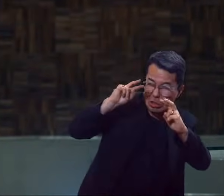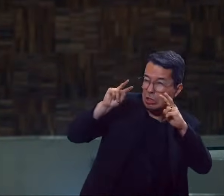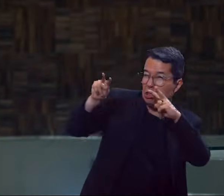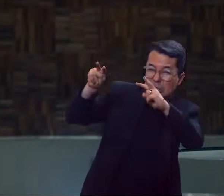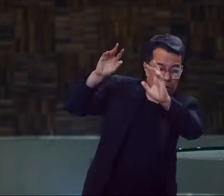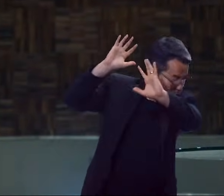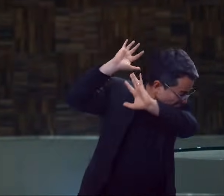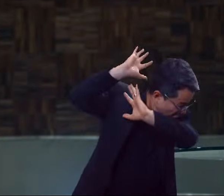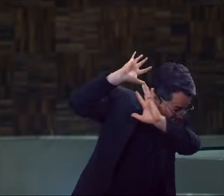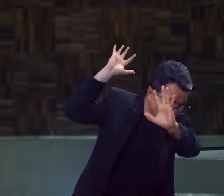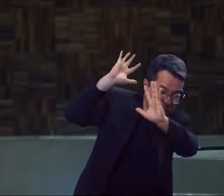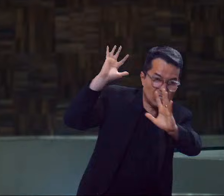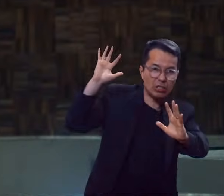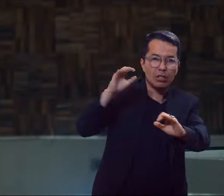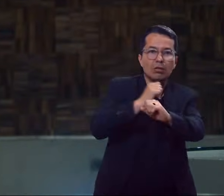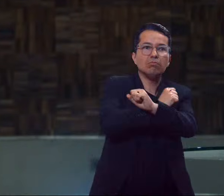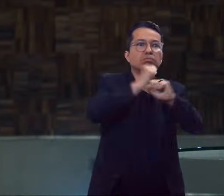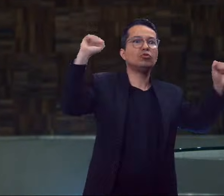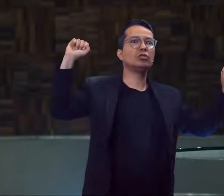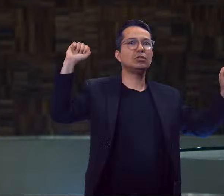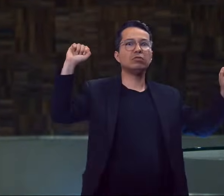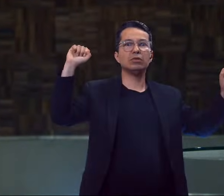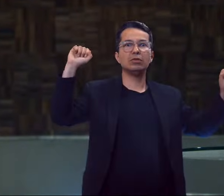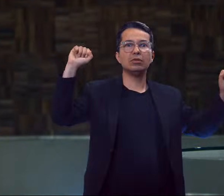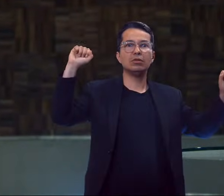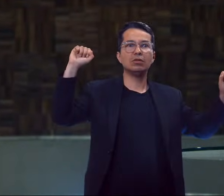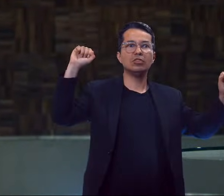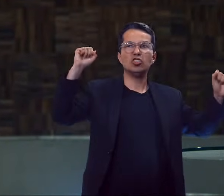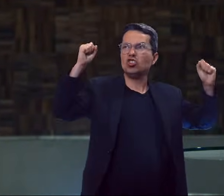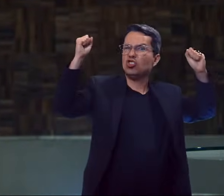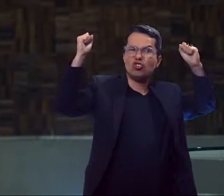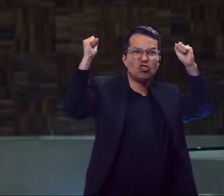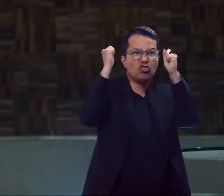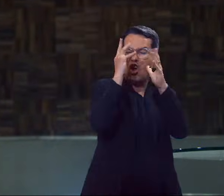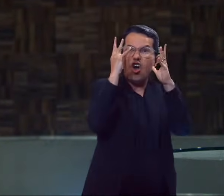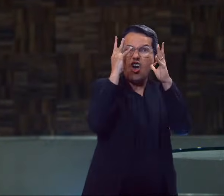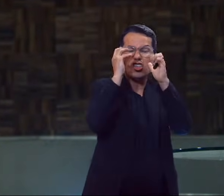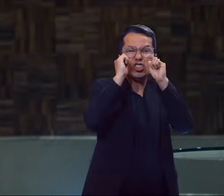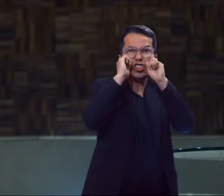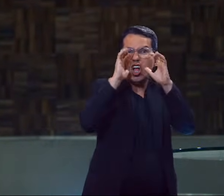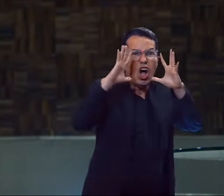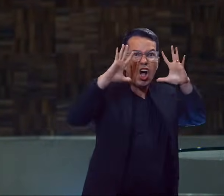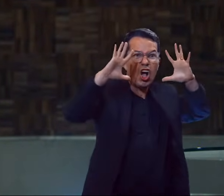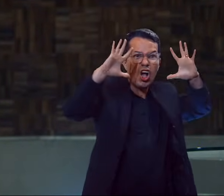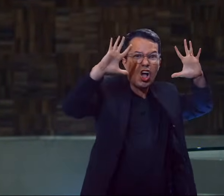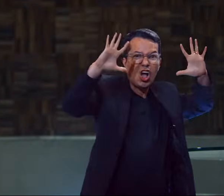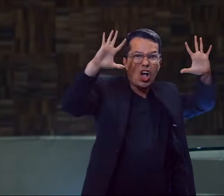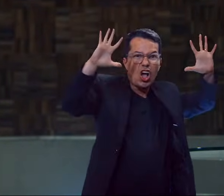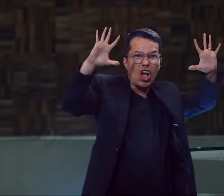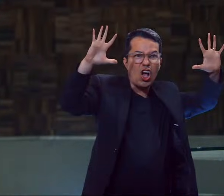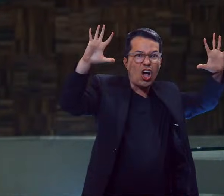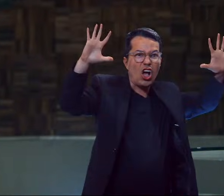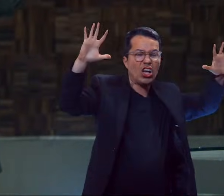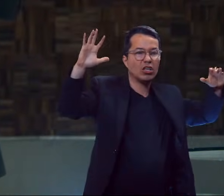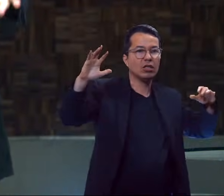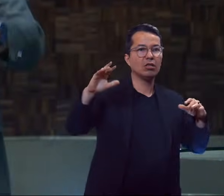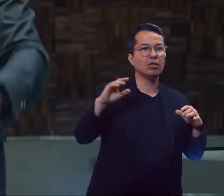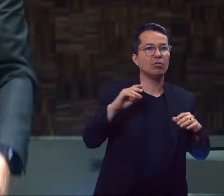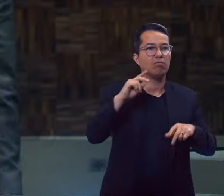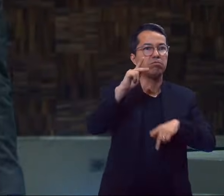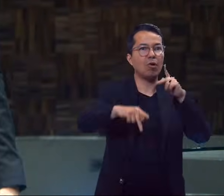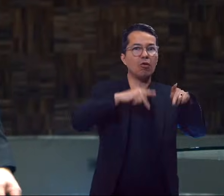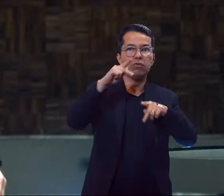ele entrava na tenda do encontro, a glória, o brilho aumentava, e o povo sabia que ele falava em nome do